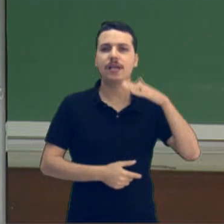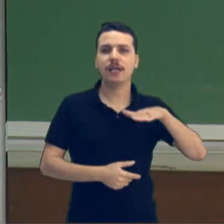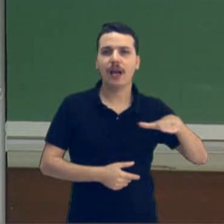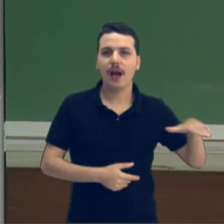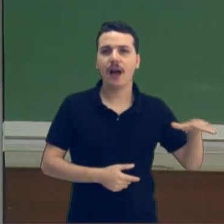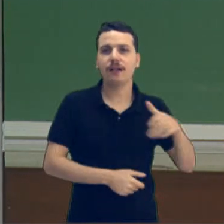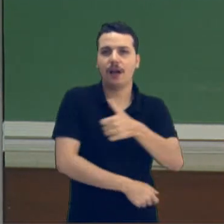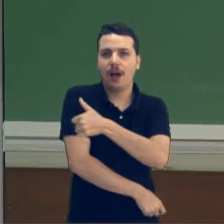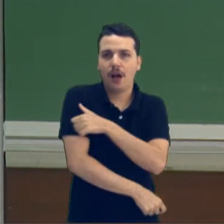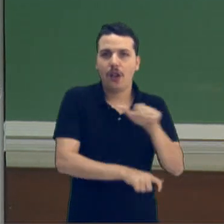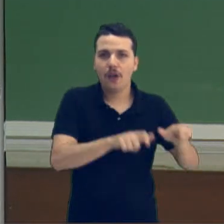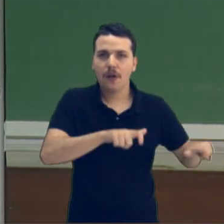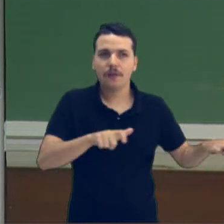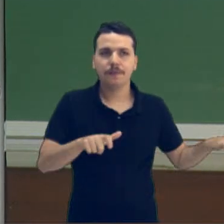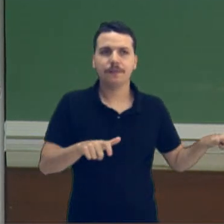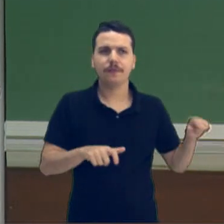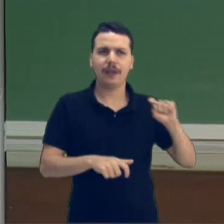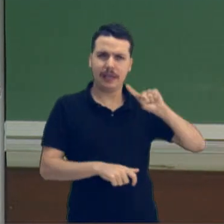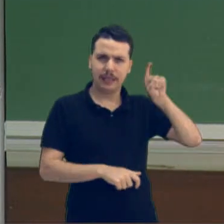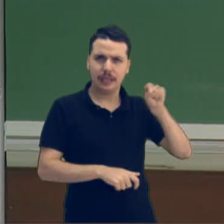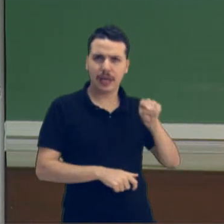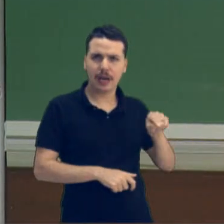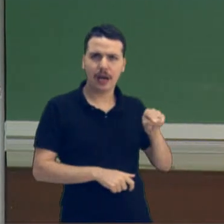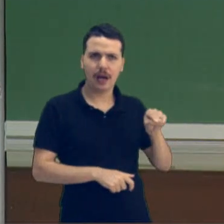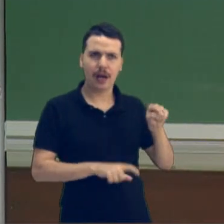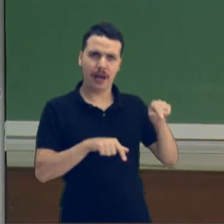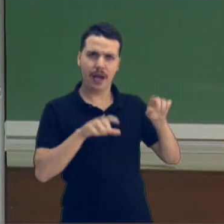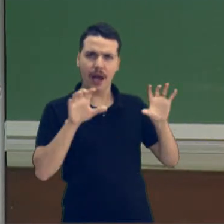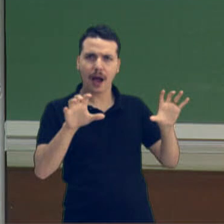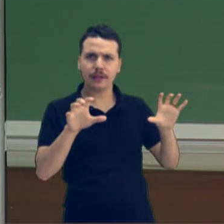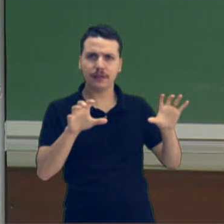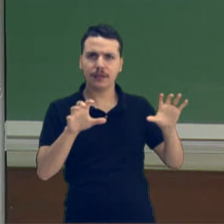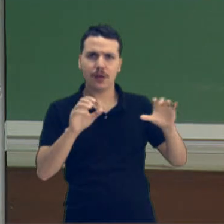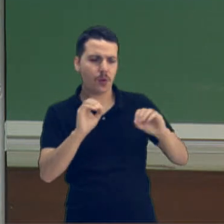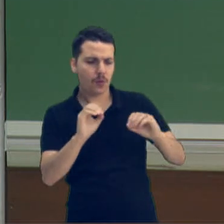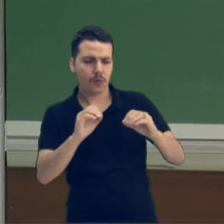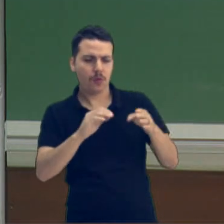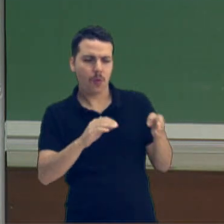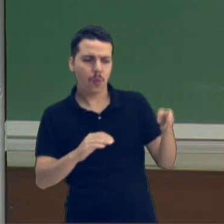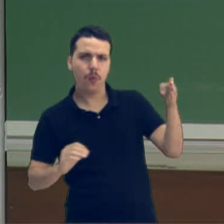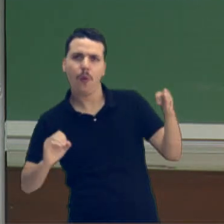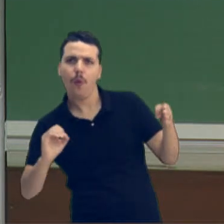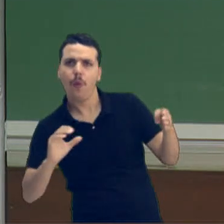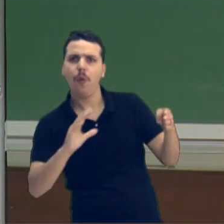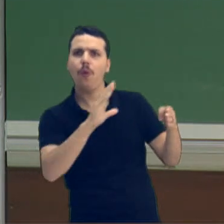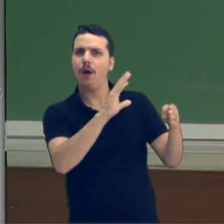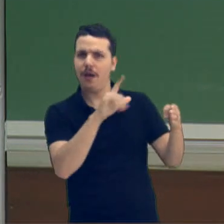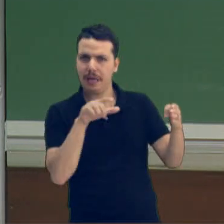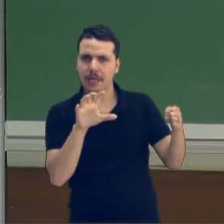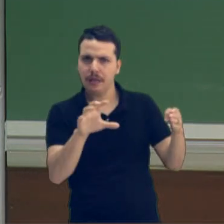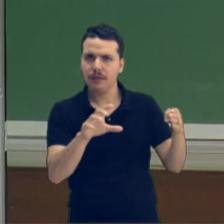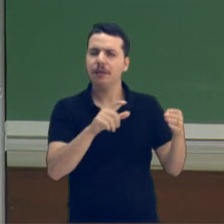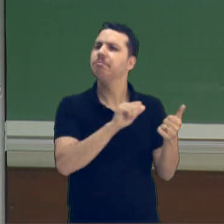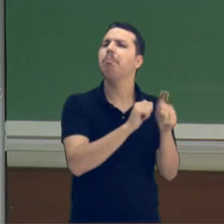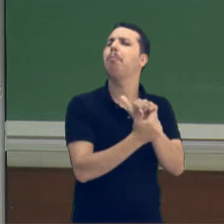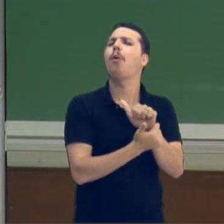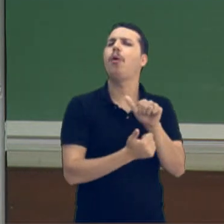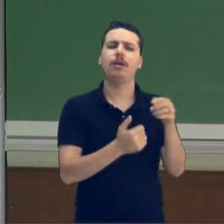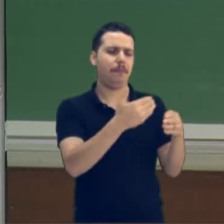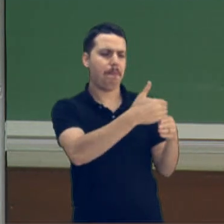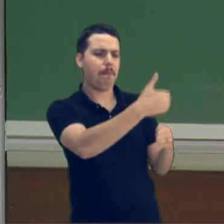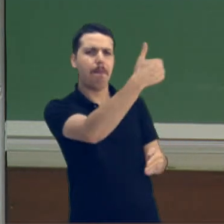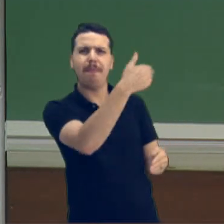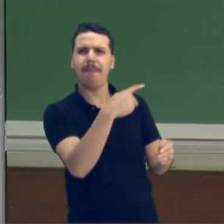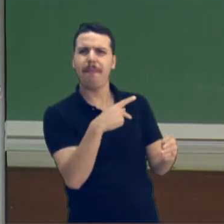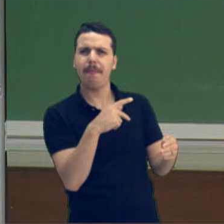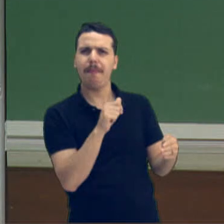né, alunos, e será que é isso, é essa projeção, né, do esporte na parede? Que esporte é esse? Esporte de